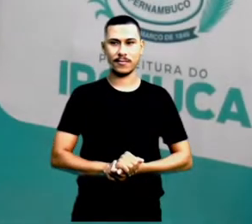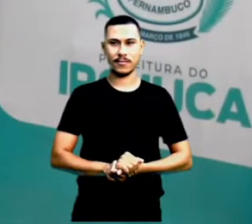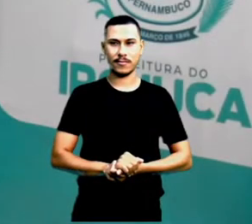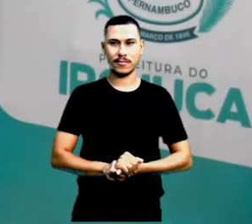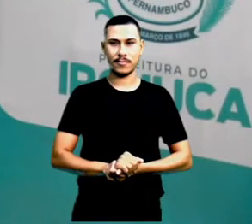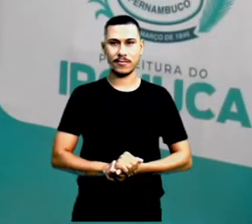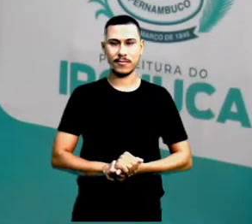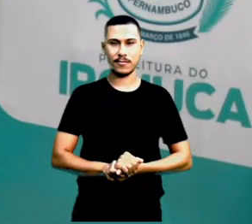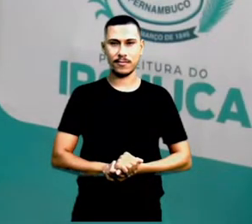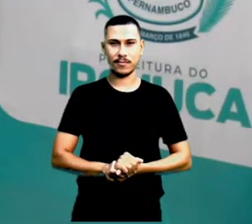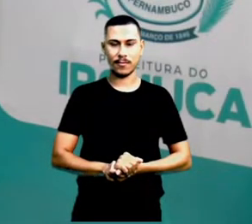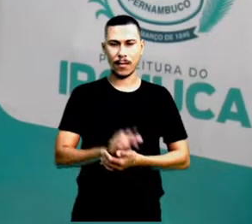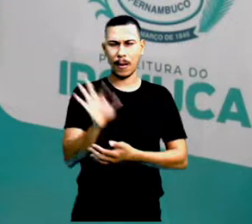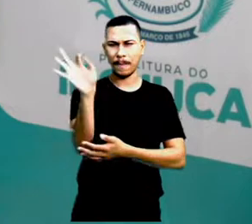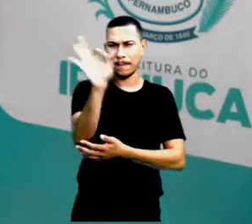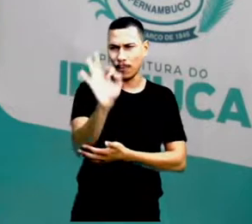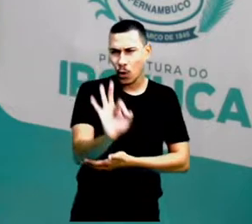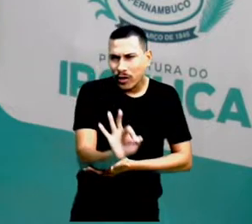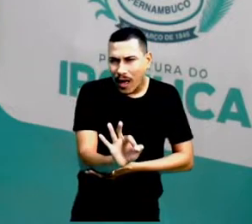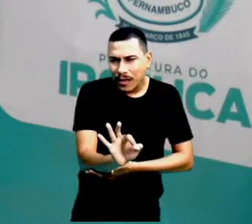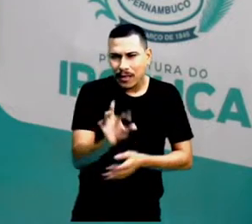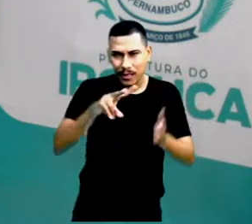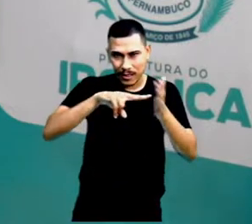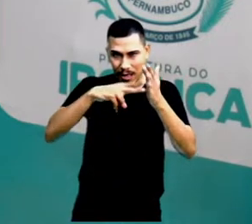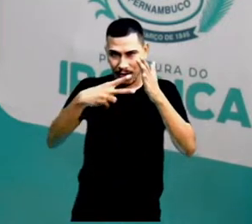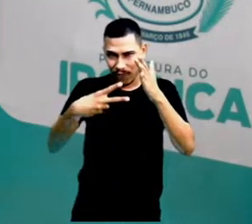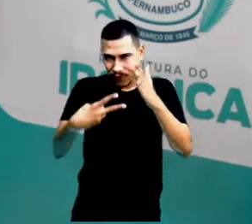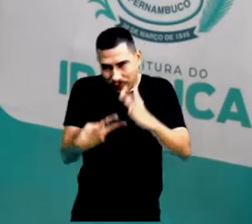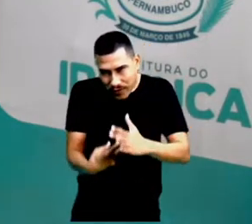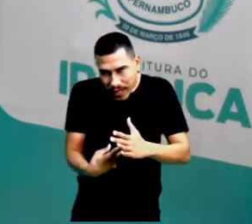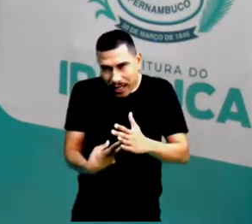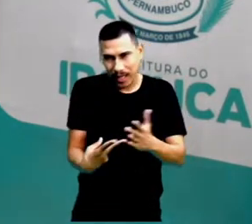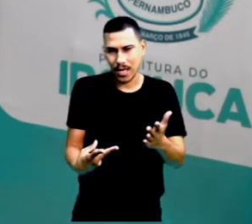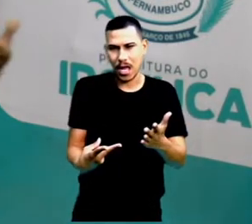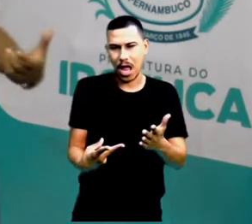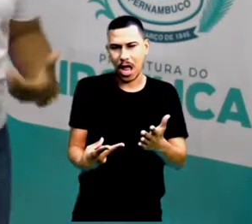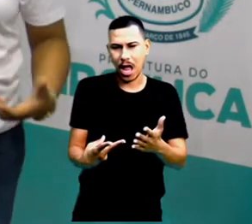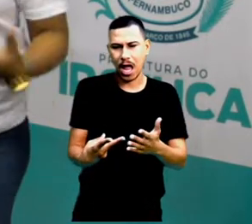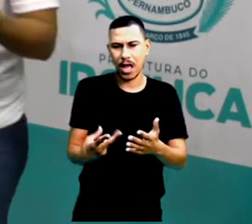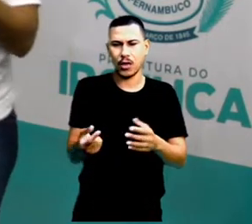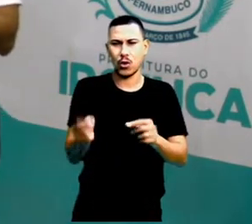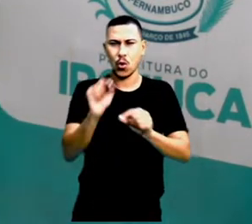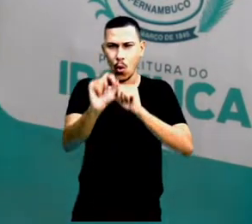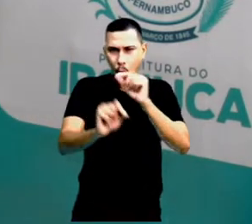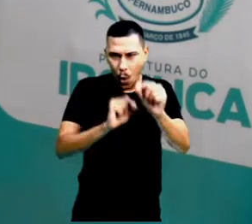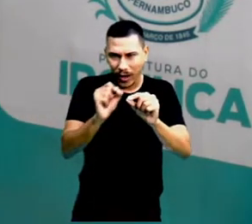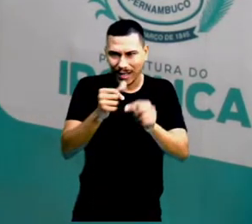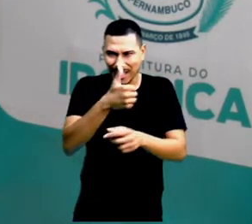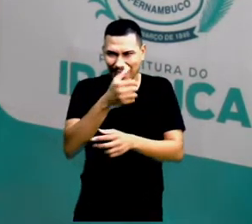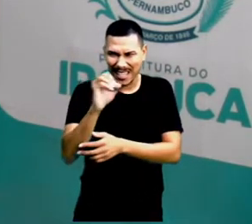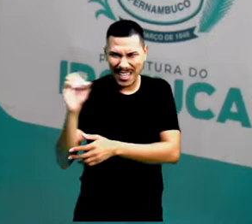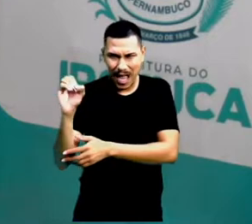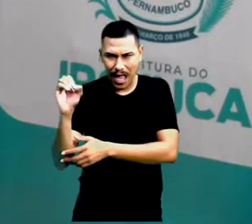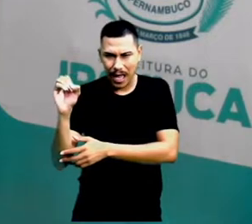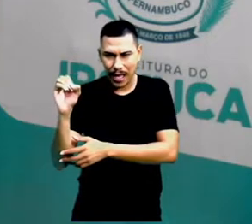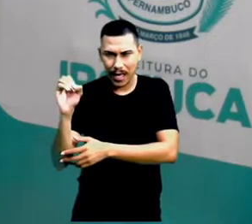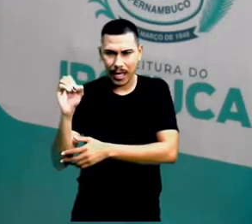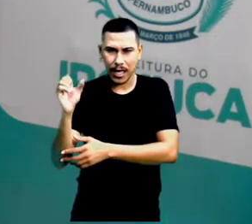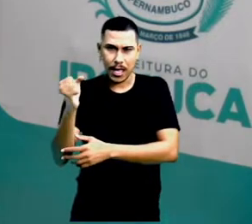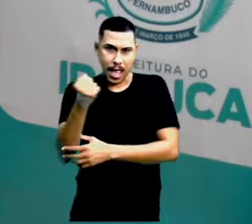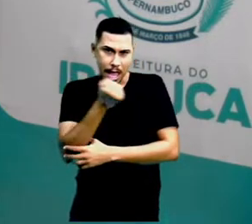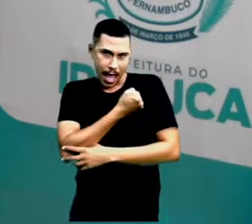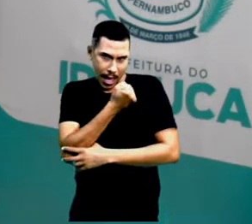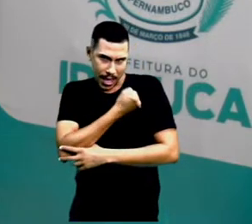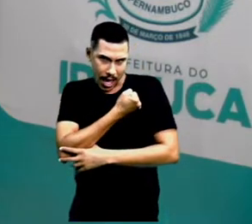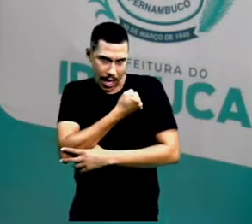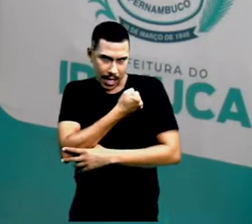A porcentagem é uma razão cujo denominador é igual a 100. N está